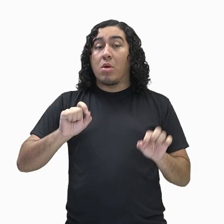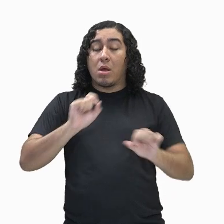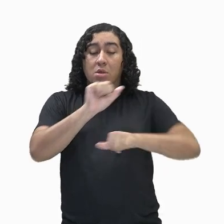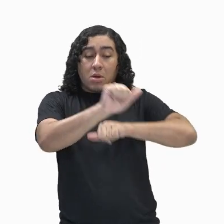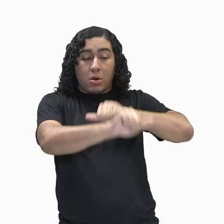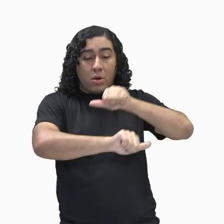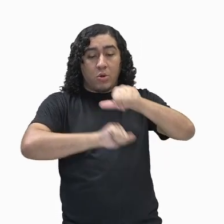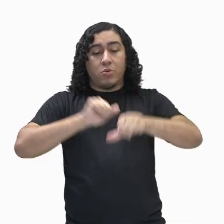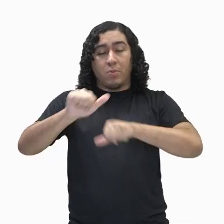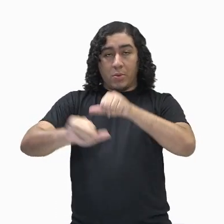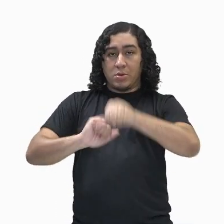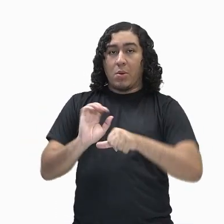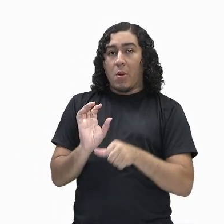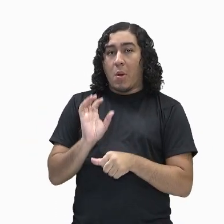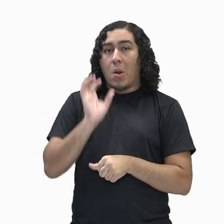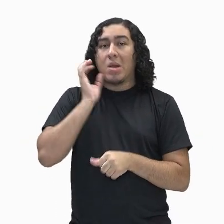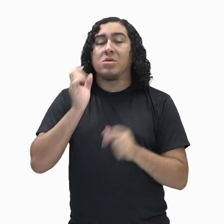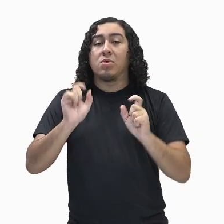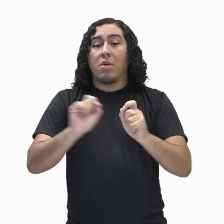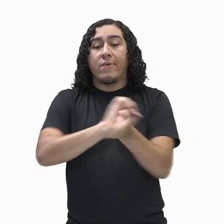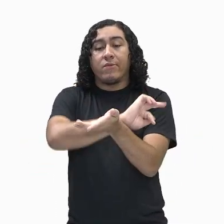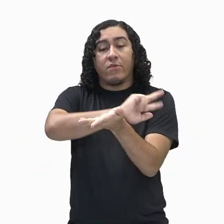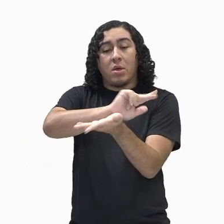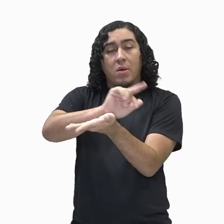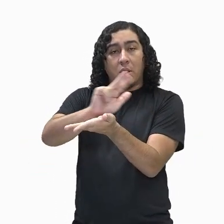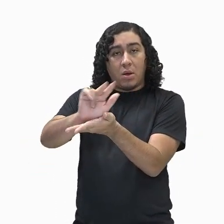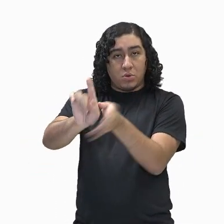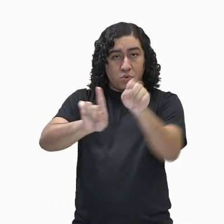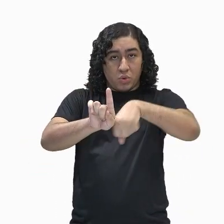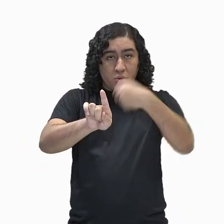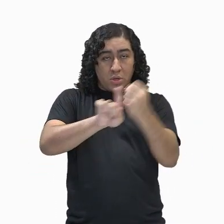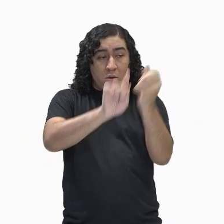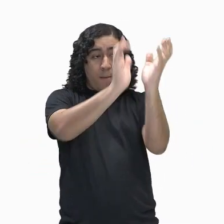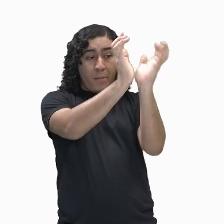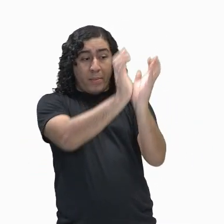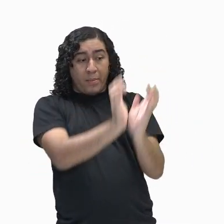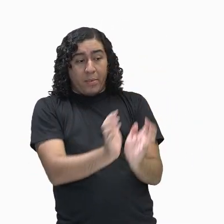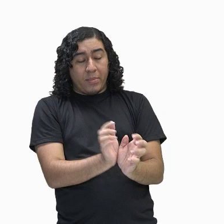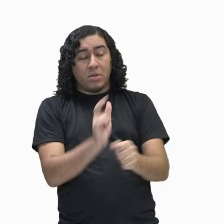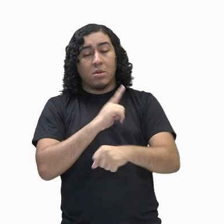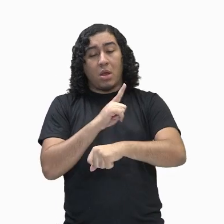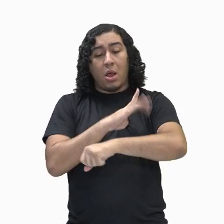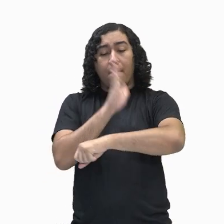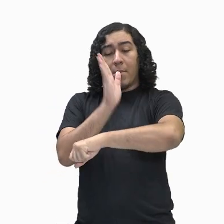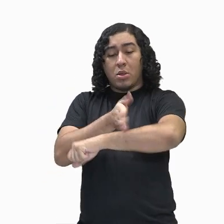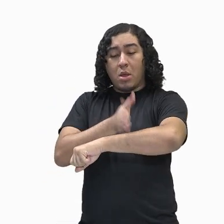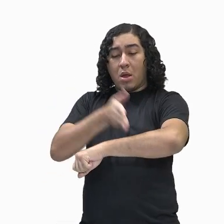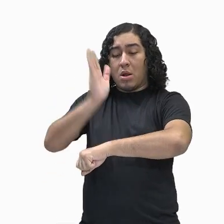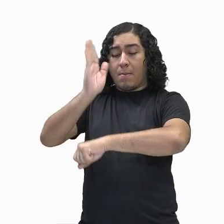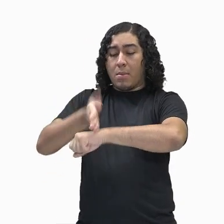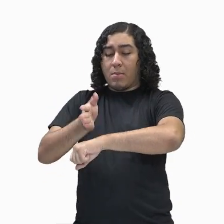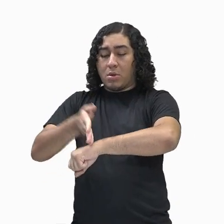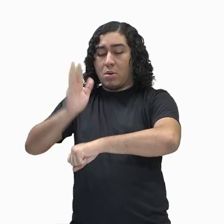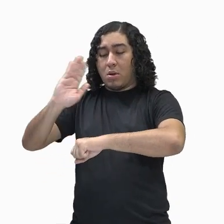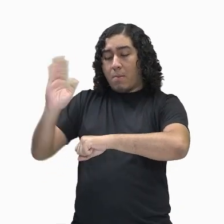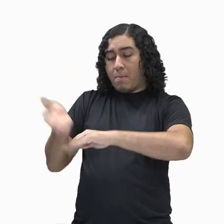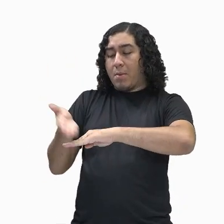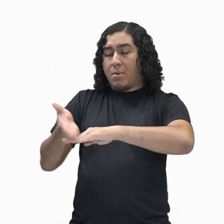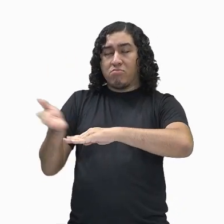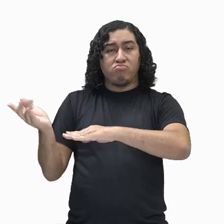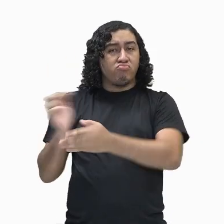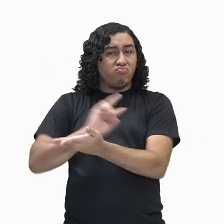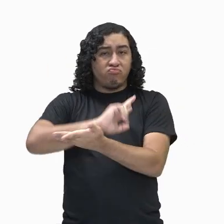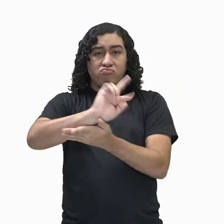que ocorre em várias esferas da sociedade. A era moderna, pré-moderna,